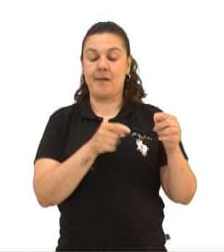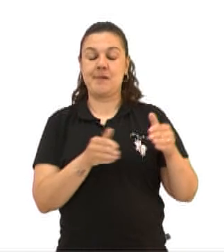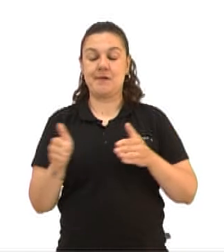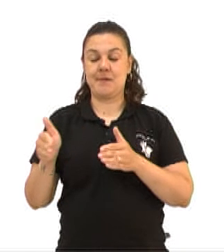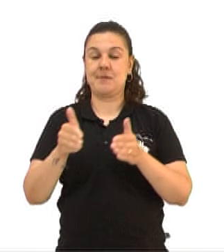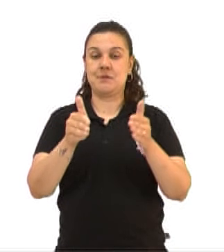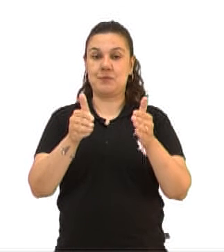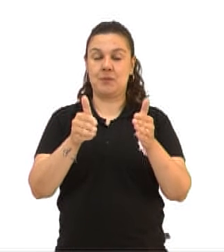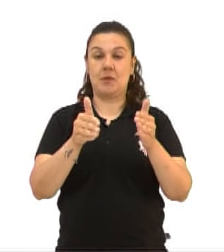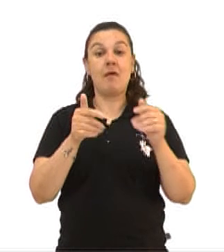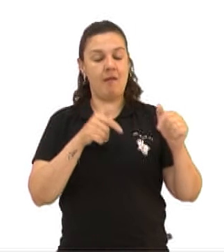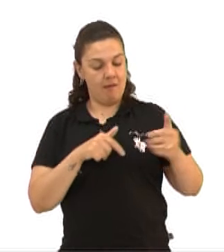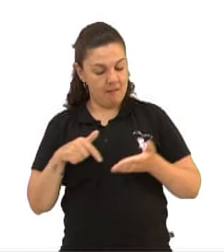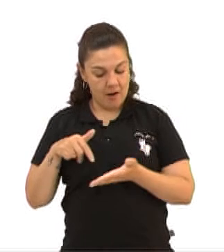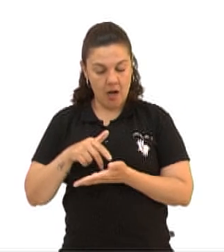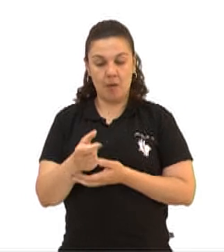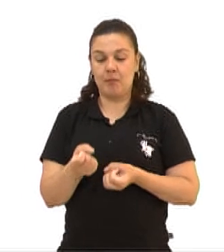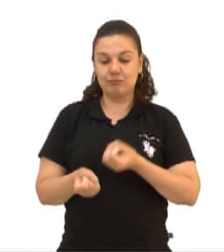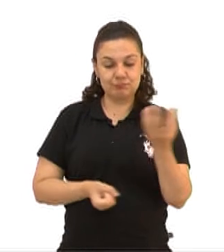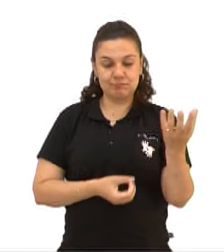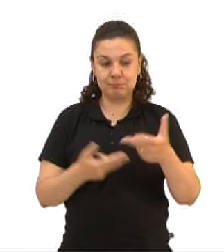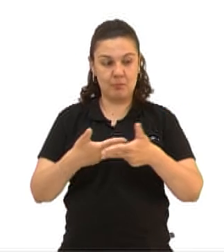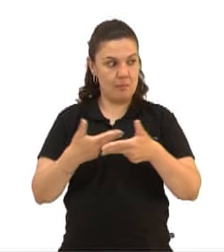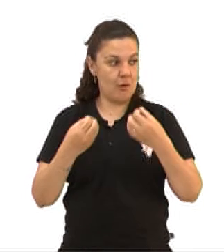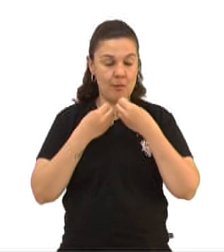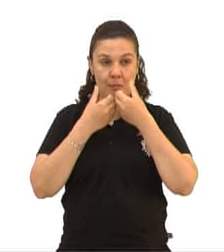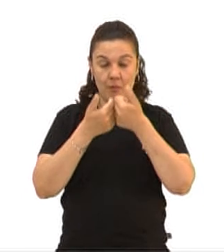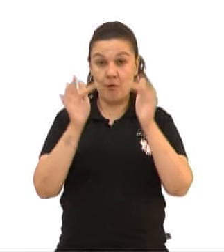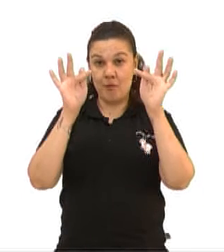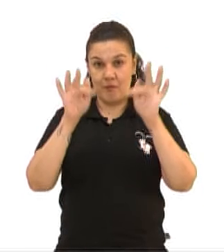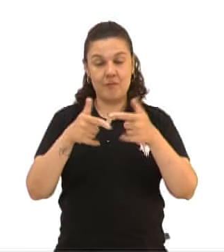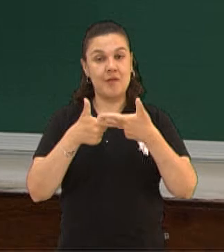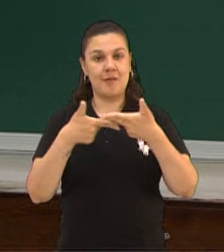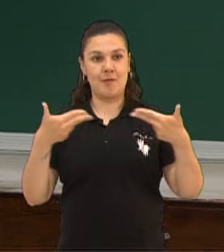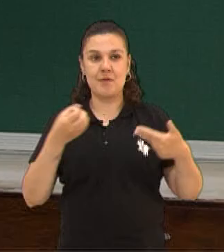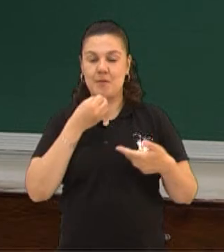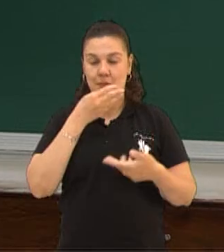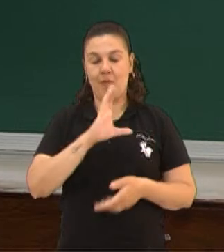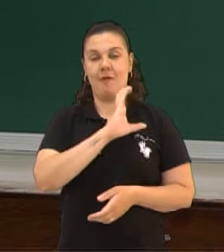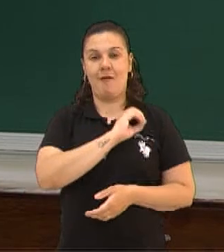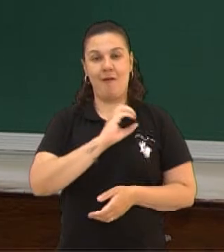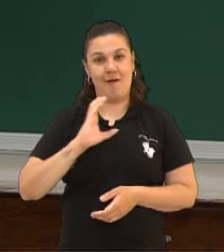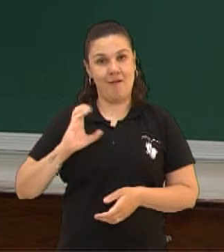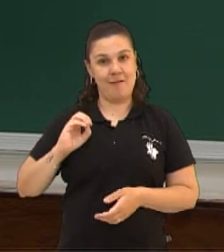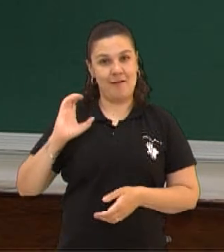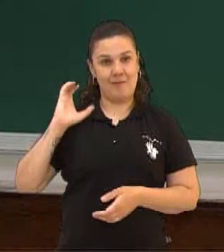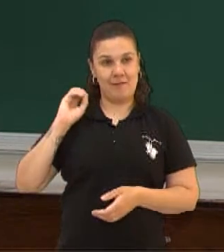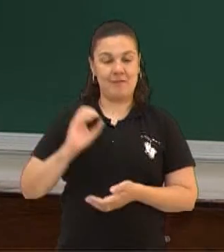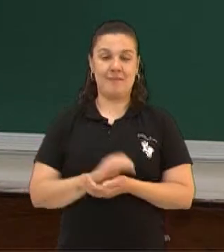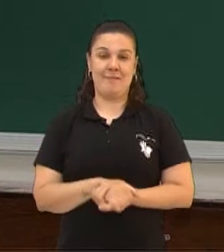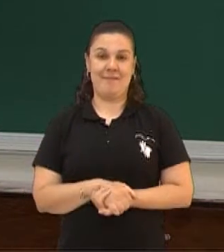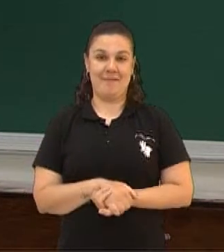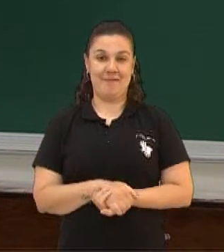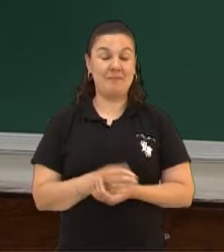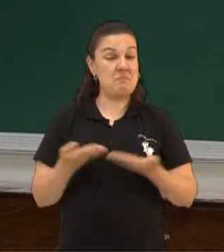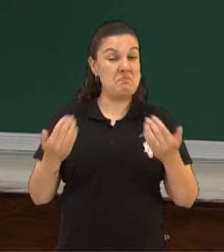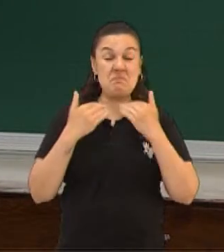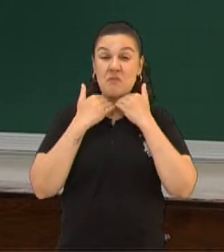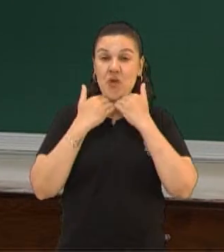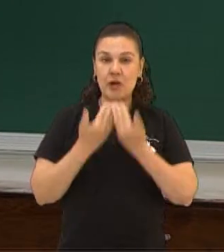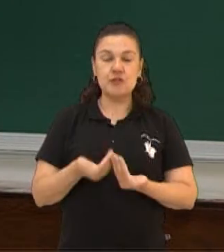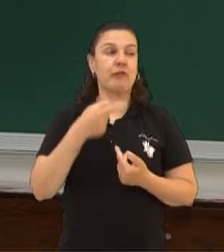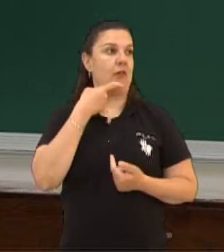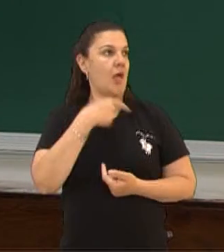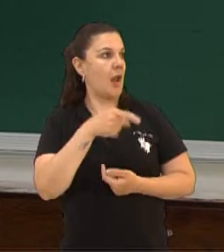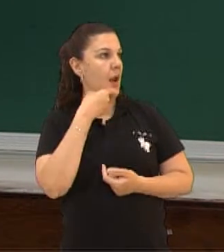caminhada. Caminhando e semeando, no fim terás o que colher. Cora Coralina. O que é isso, prof? Que não adianta a gente ficar